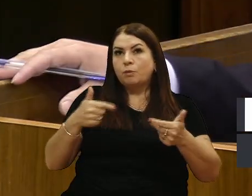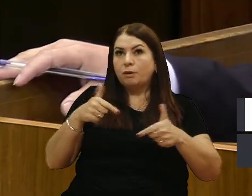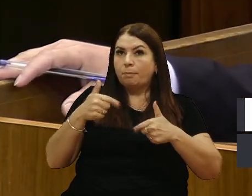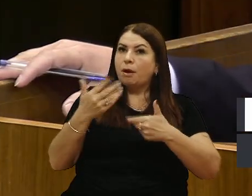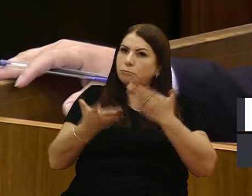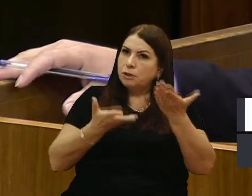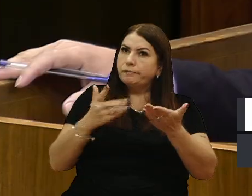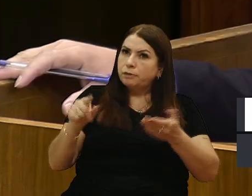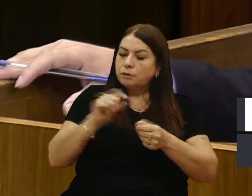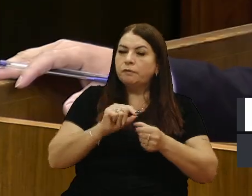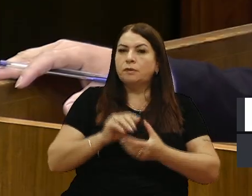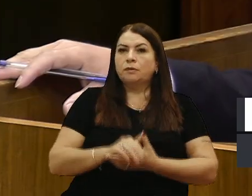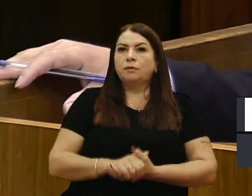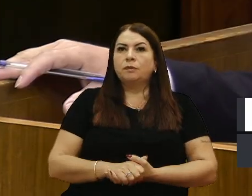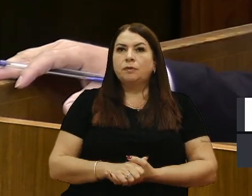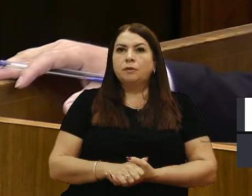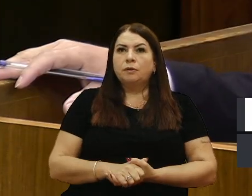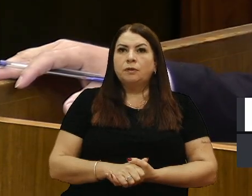serviços,